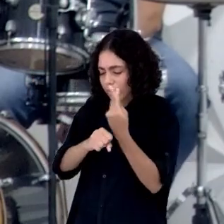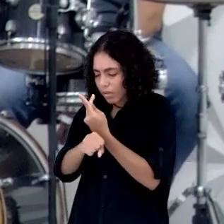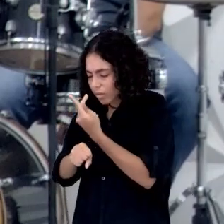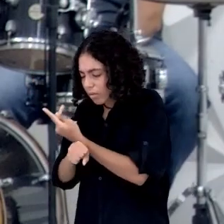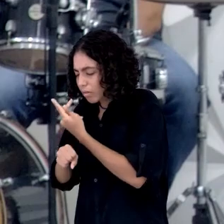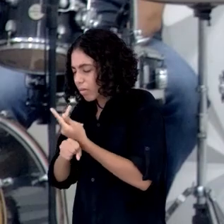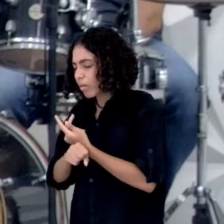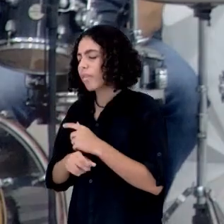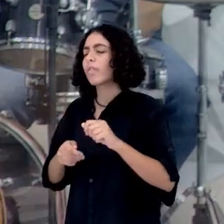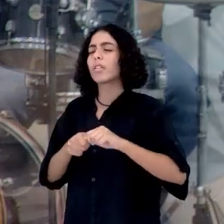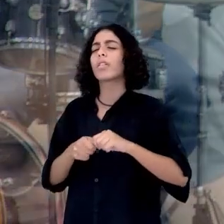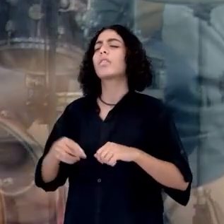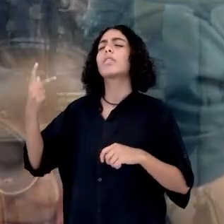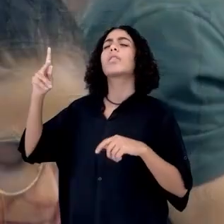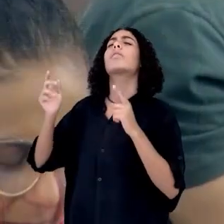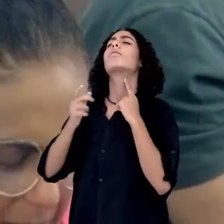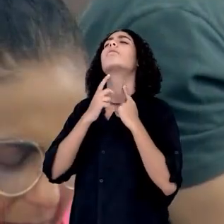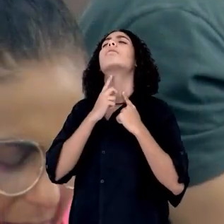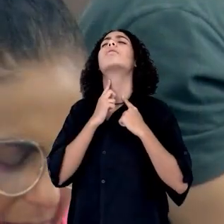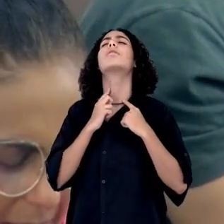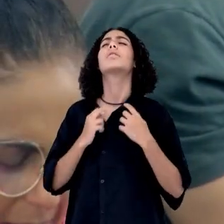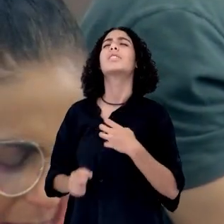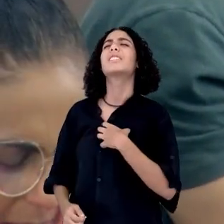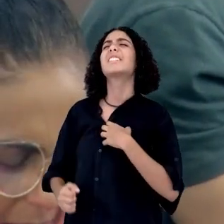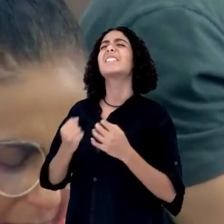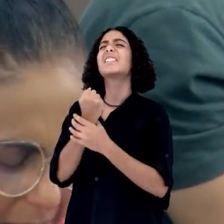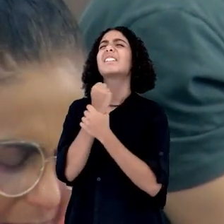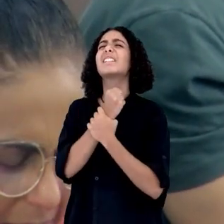Senhor tem em nossas vidas.